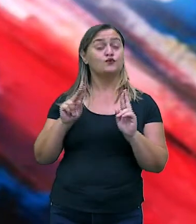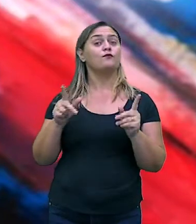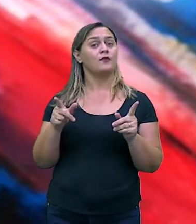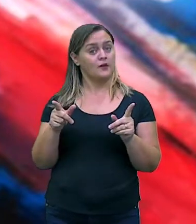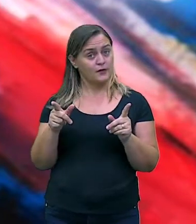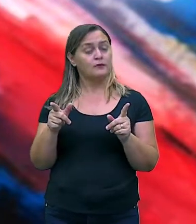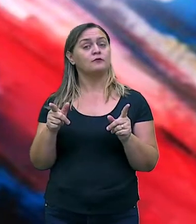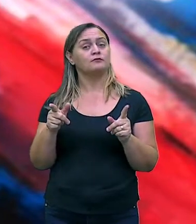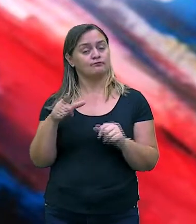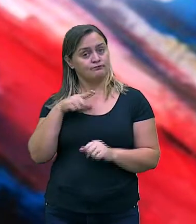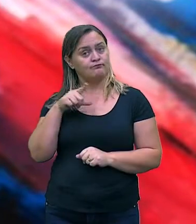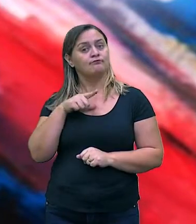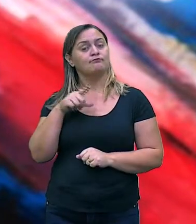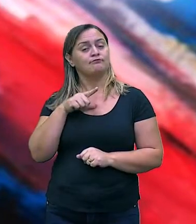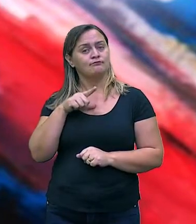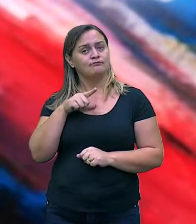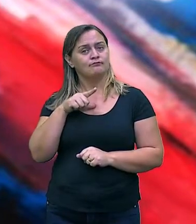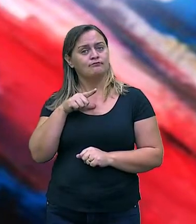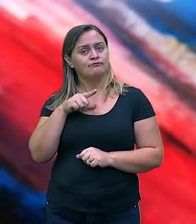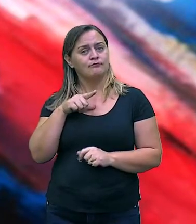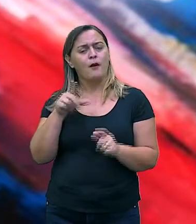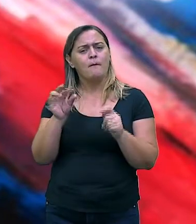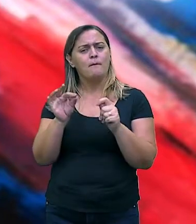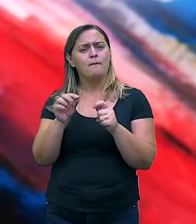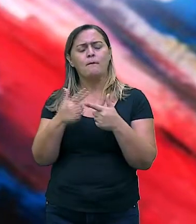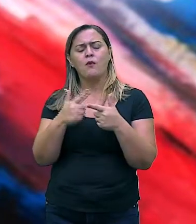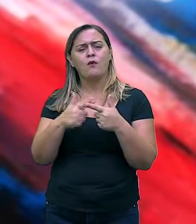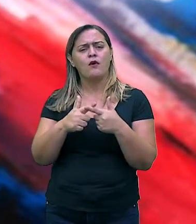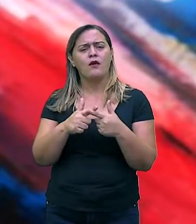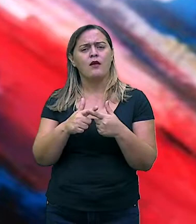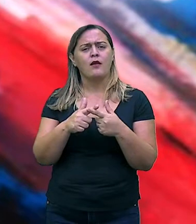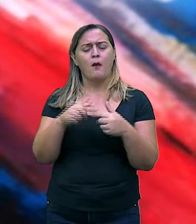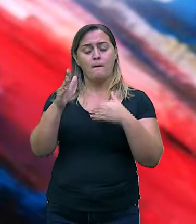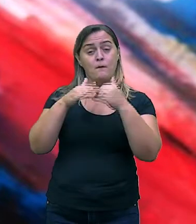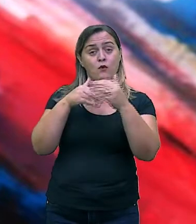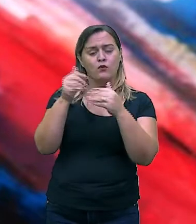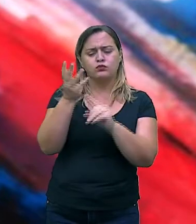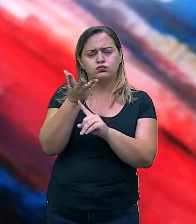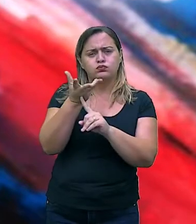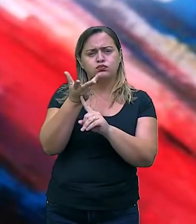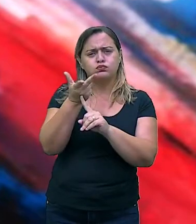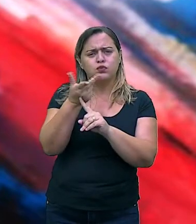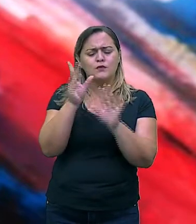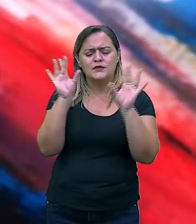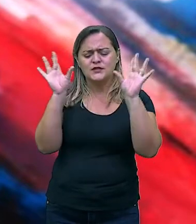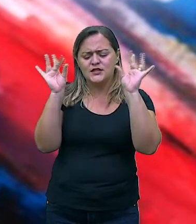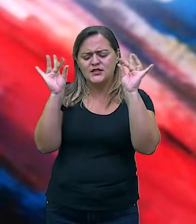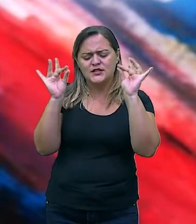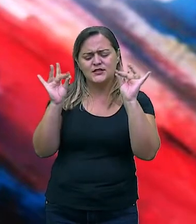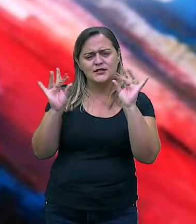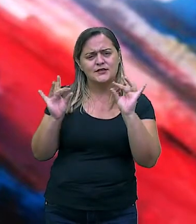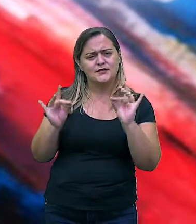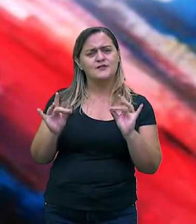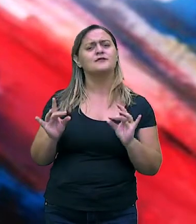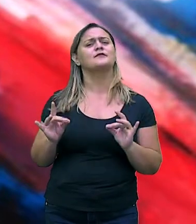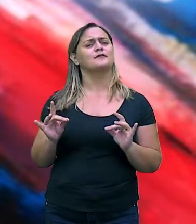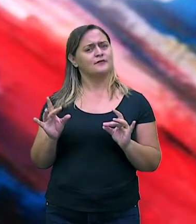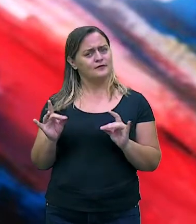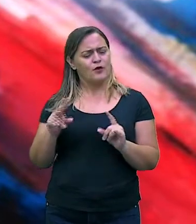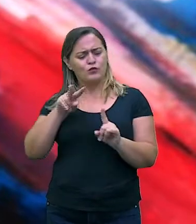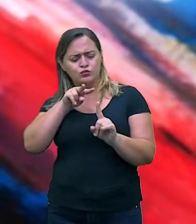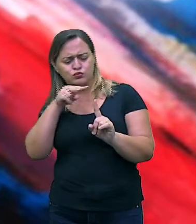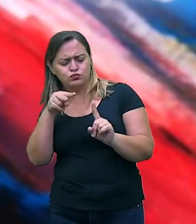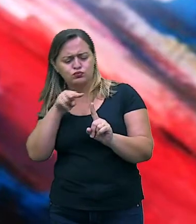do artista é um olhar mais apurado. O artista, costuma-se dizer, ele não enxerga com os olhos,